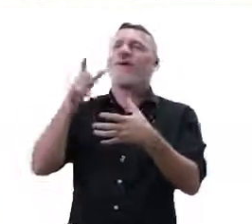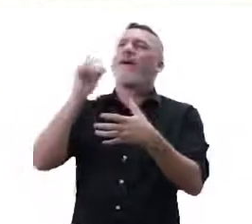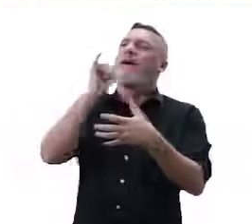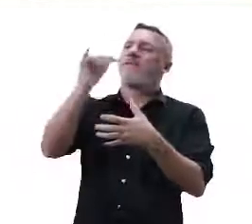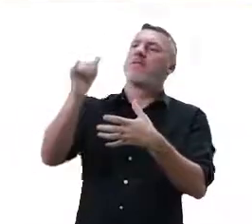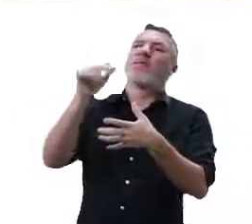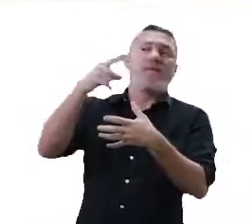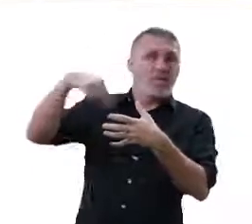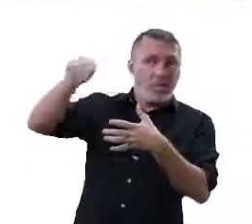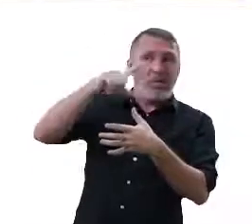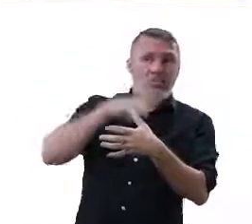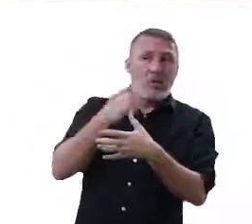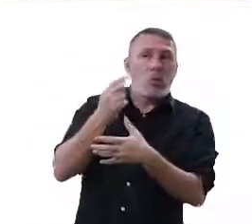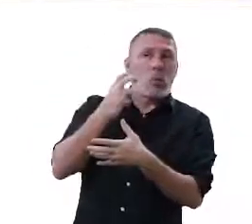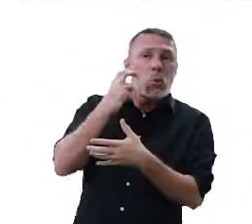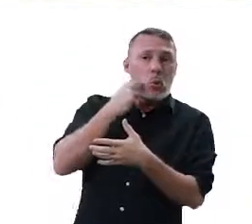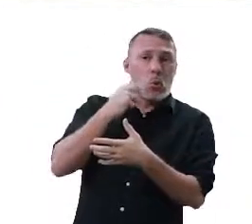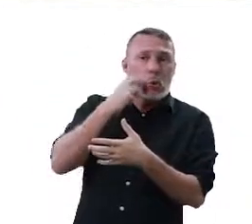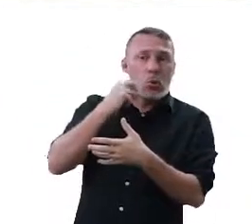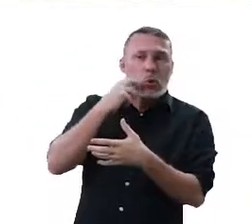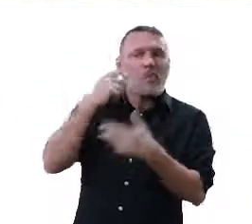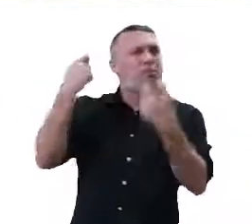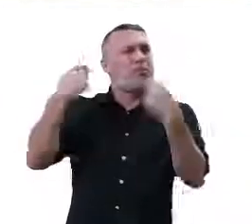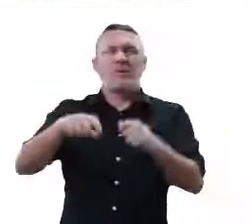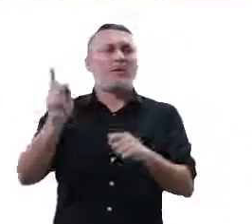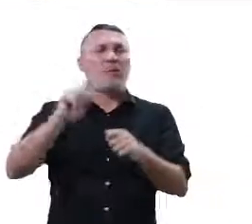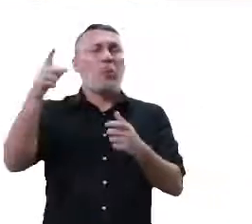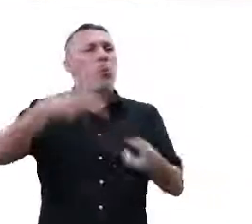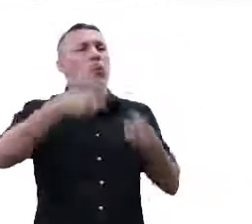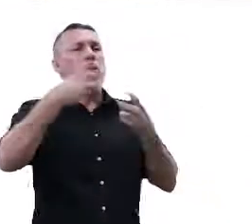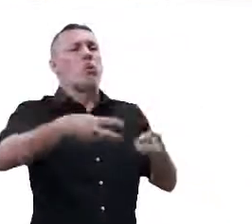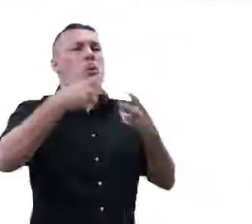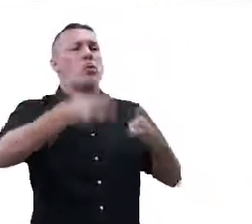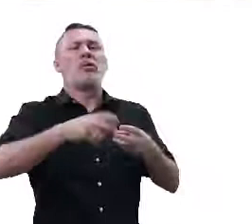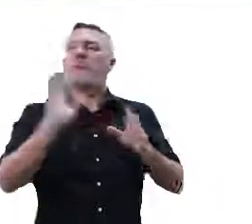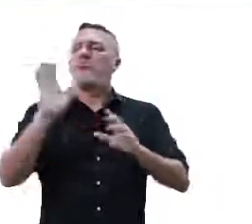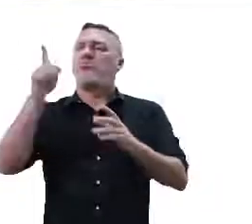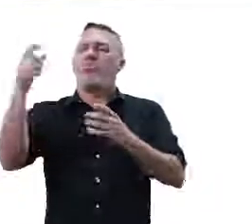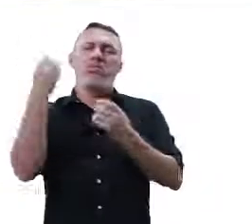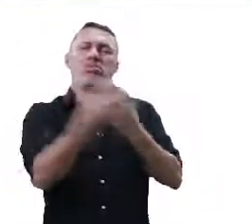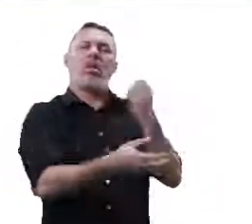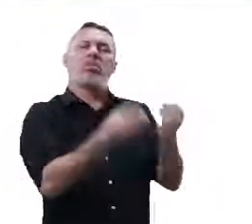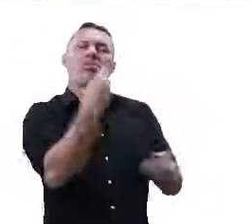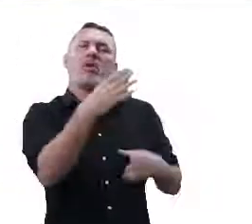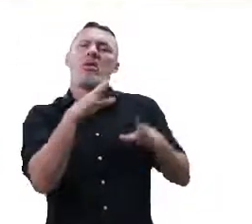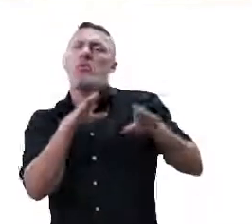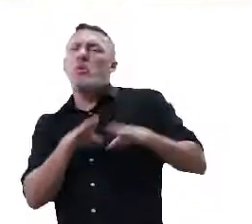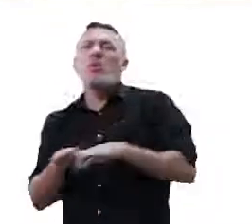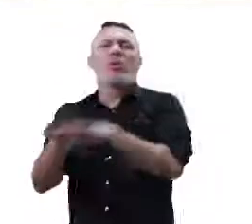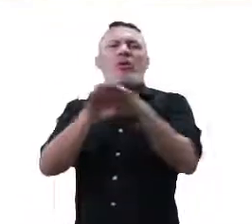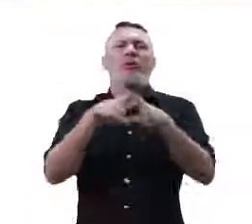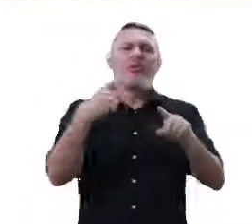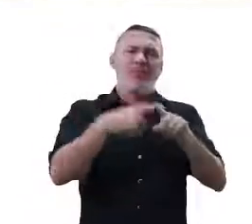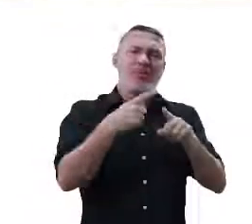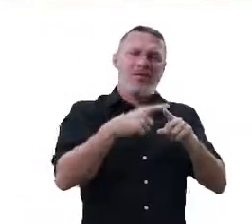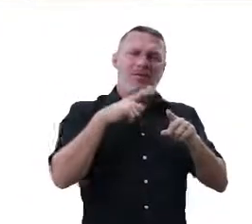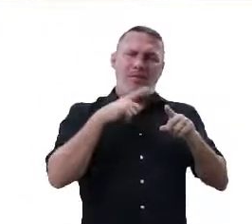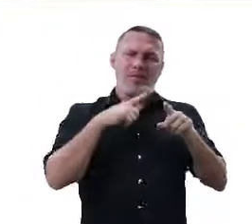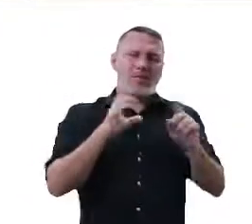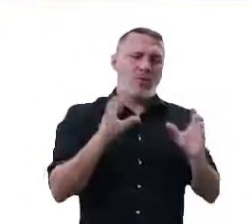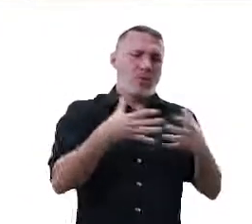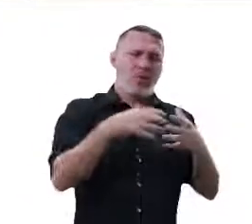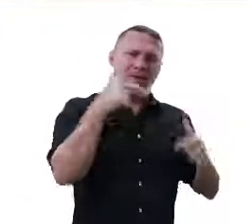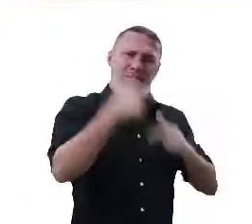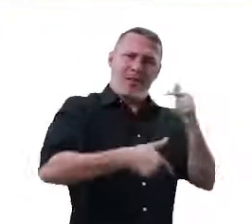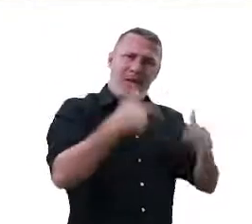mão do lucro decorrente da atividade, trabalho, certo? Para poder favorecer